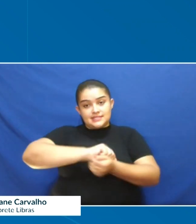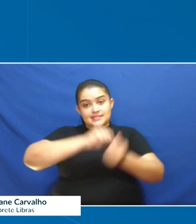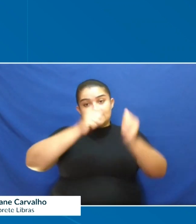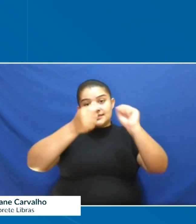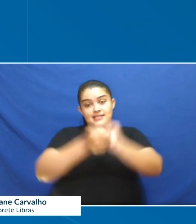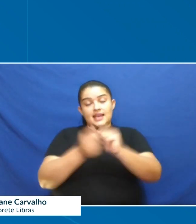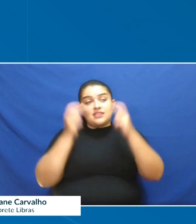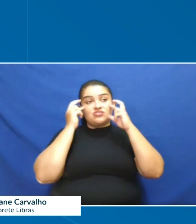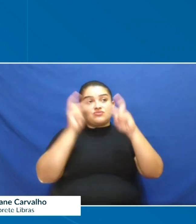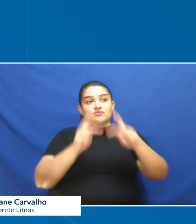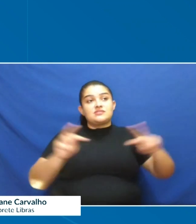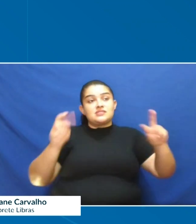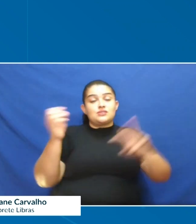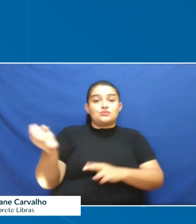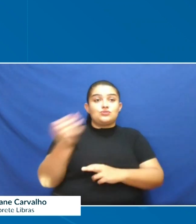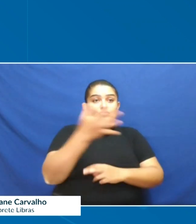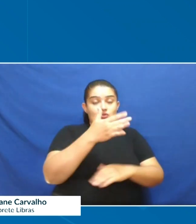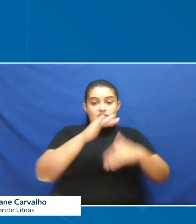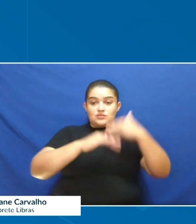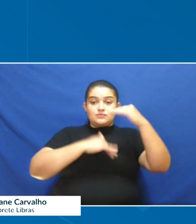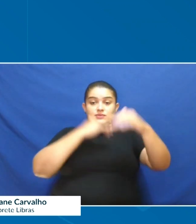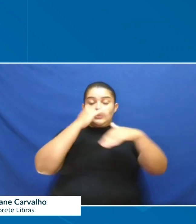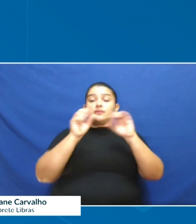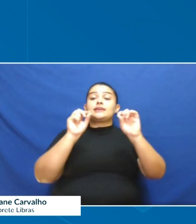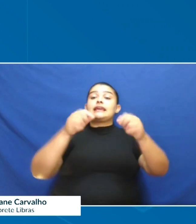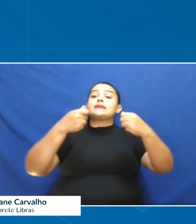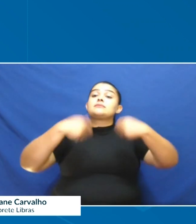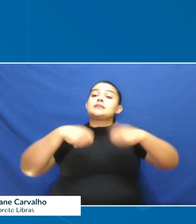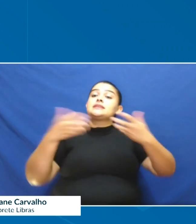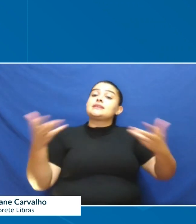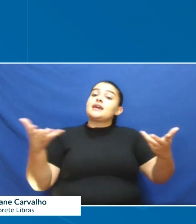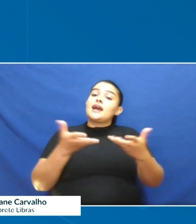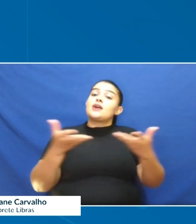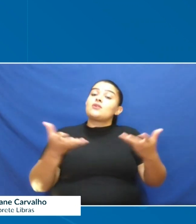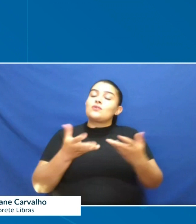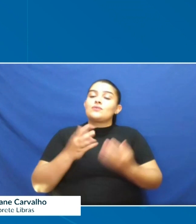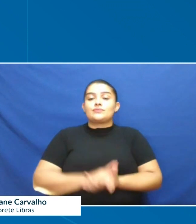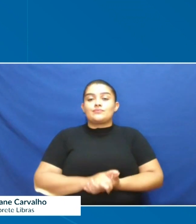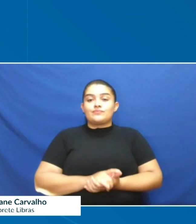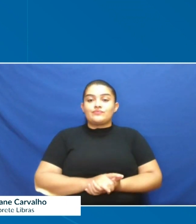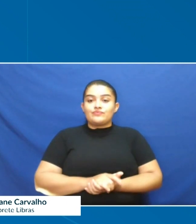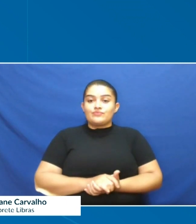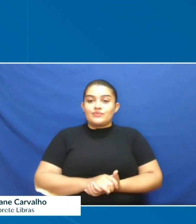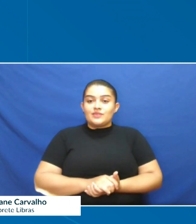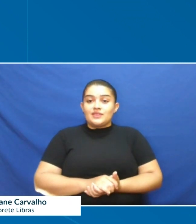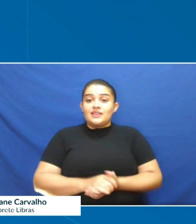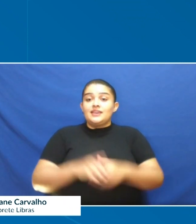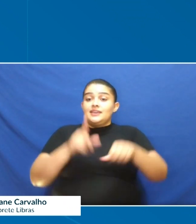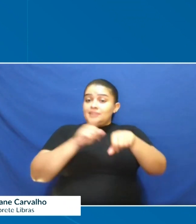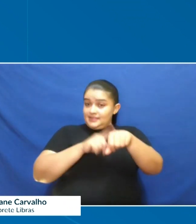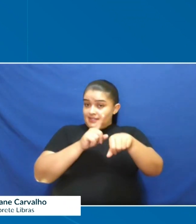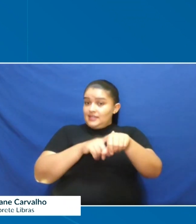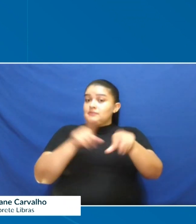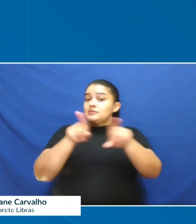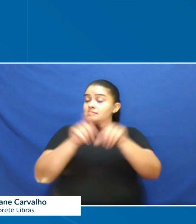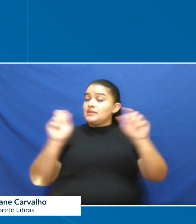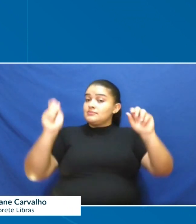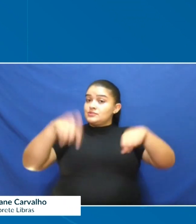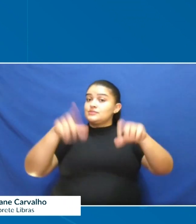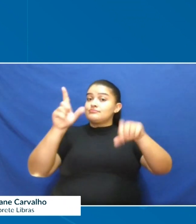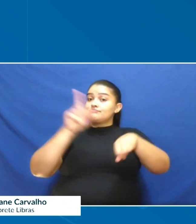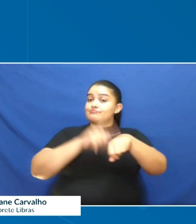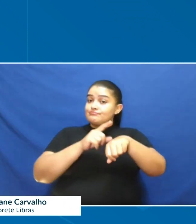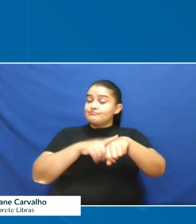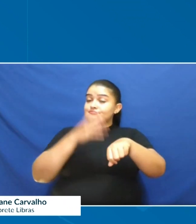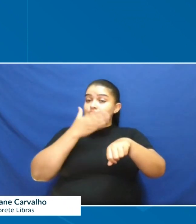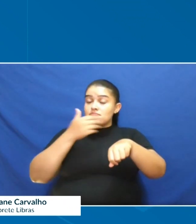do processo. O que a gente precisa agora? E como fazer isso no menor tempo possível. Então, várias empresas